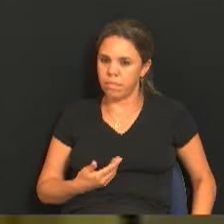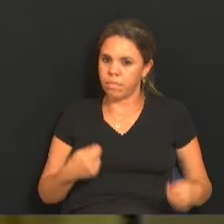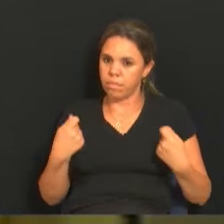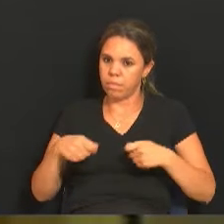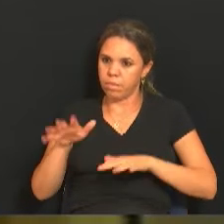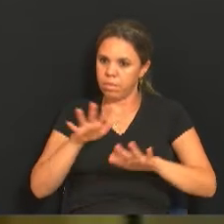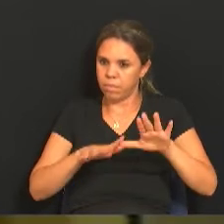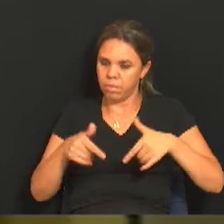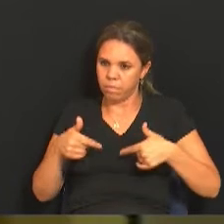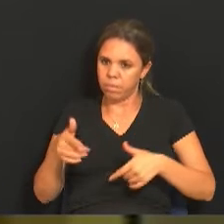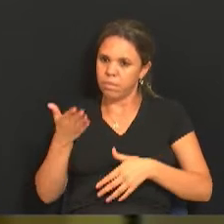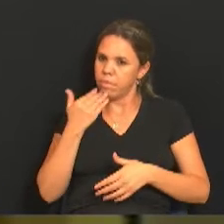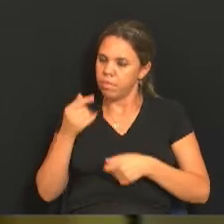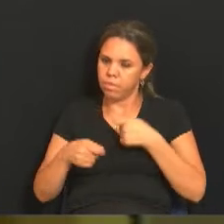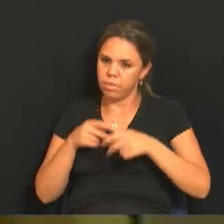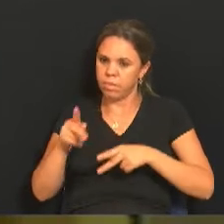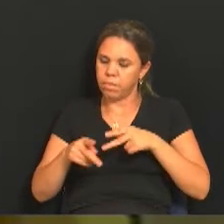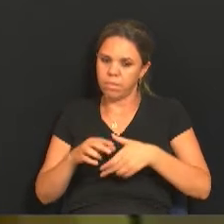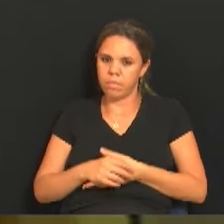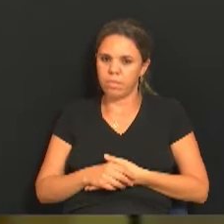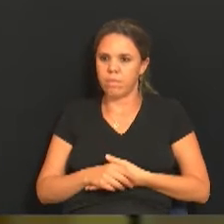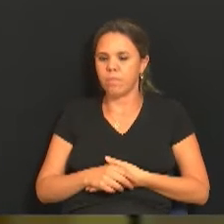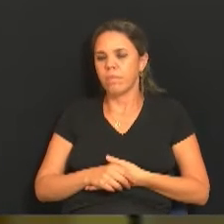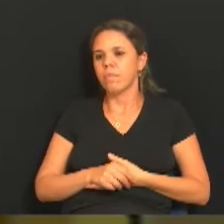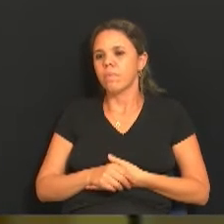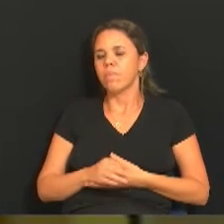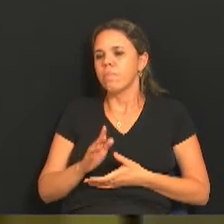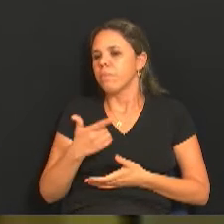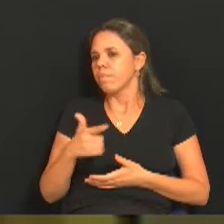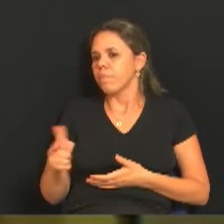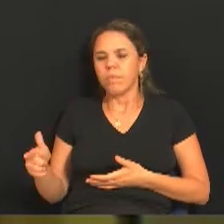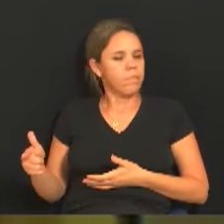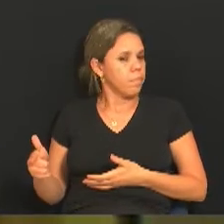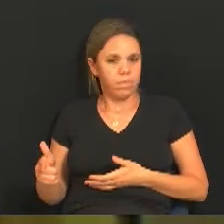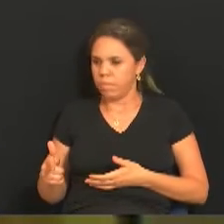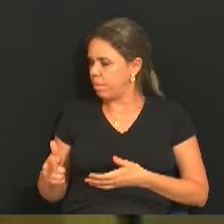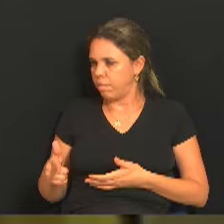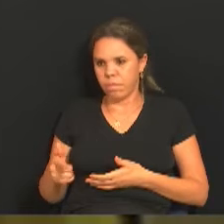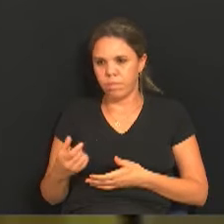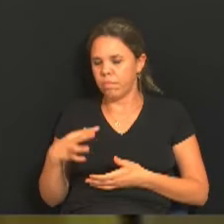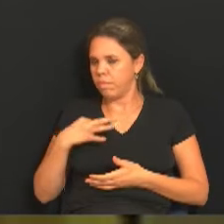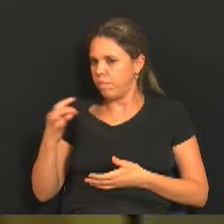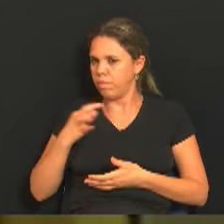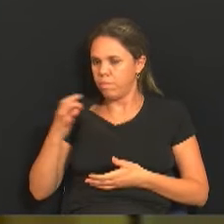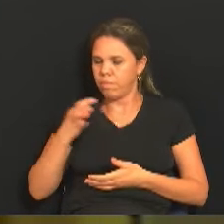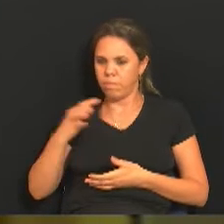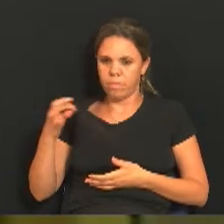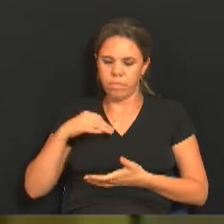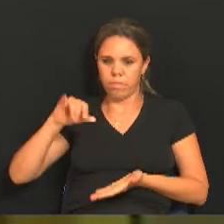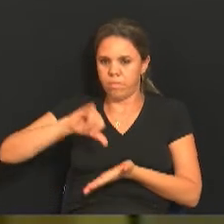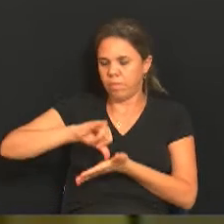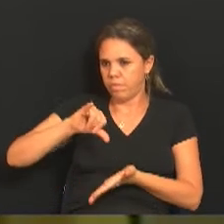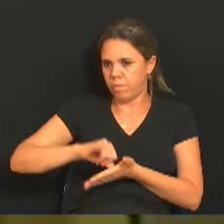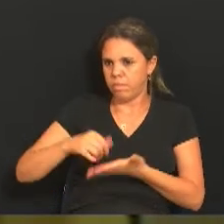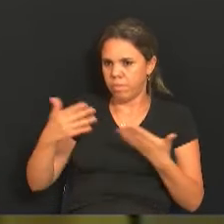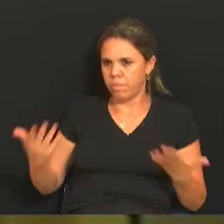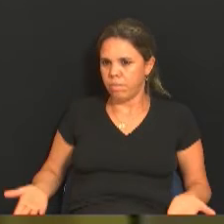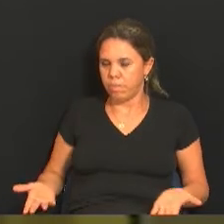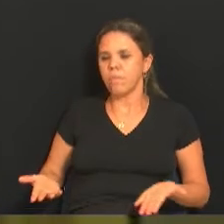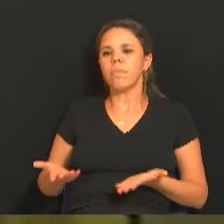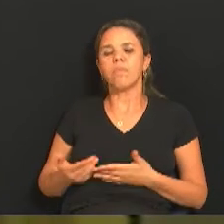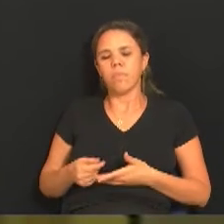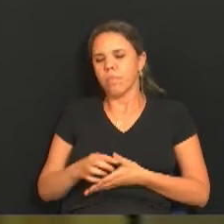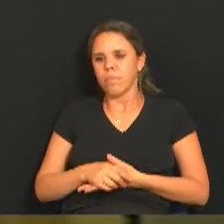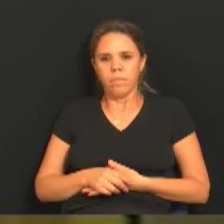para alimentar essas pessoas que já não haviam mais grupos quase de voluntários no centro. Então, foi tomada a providência para